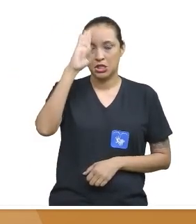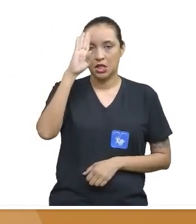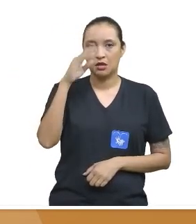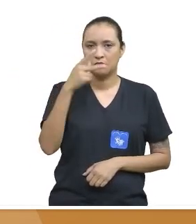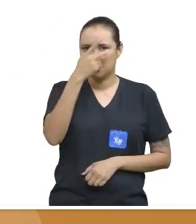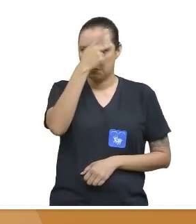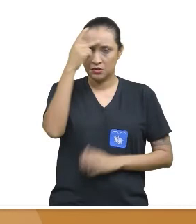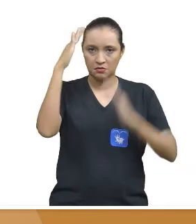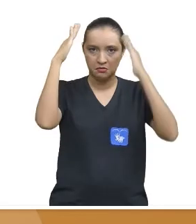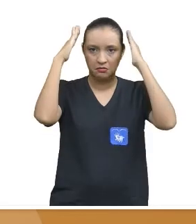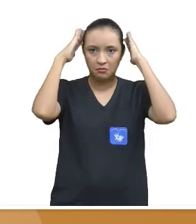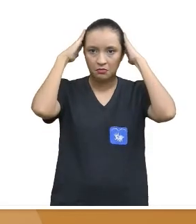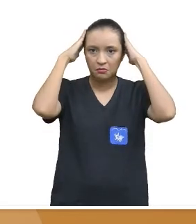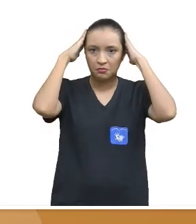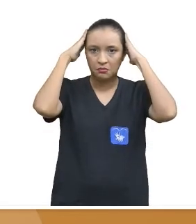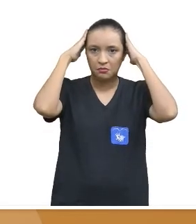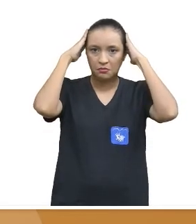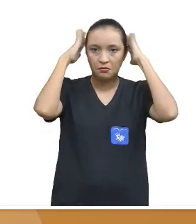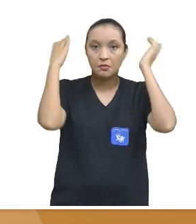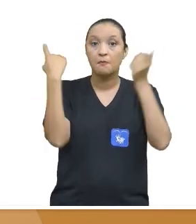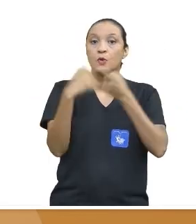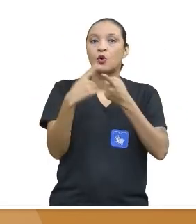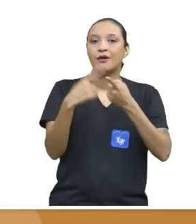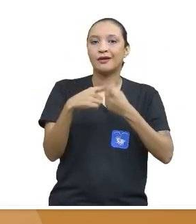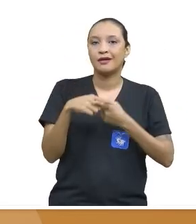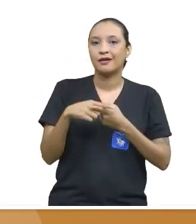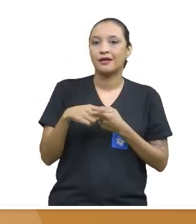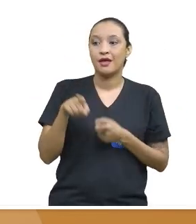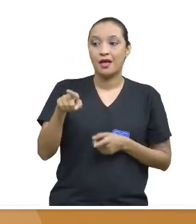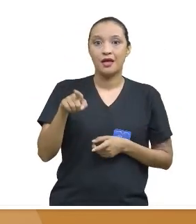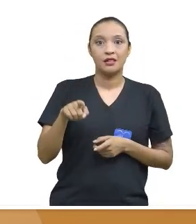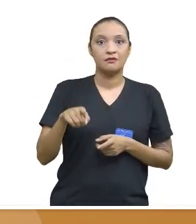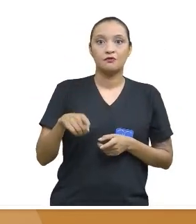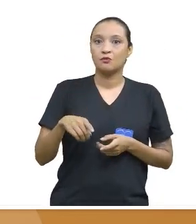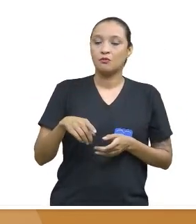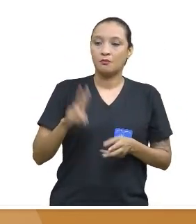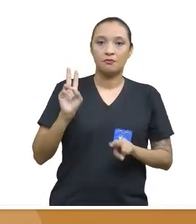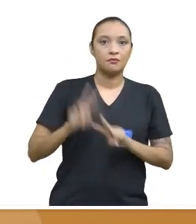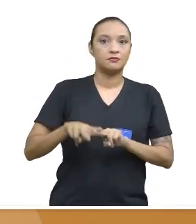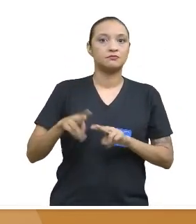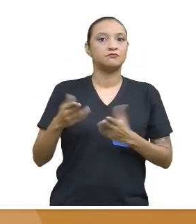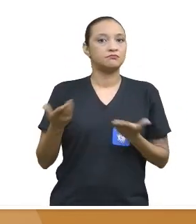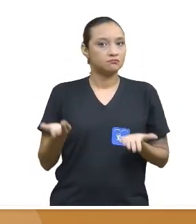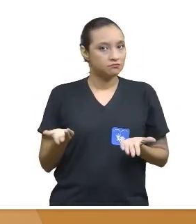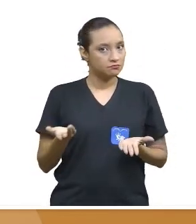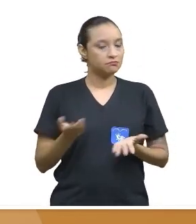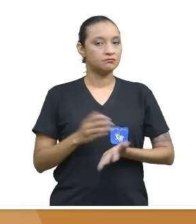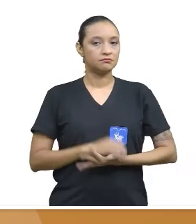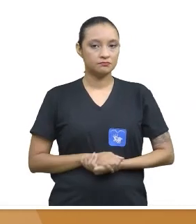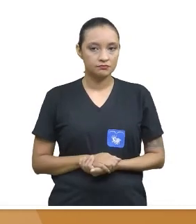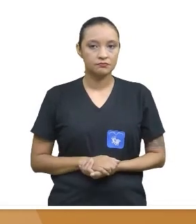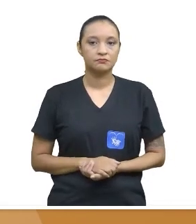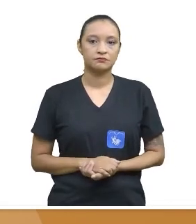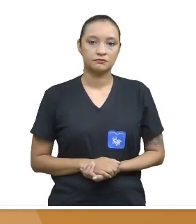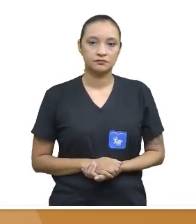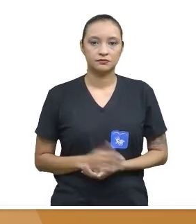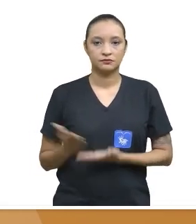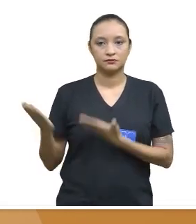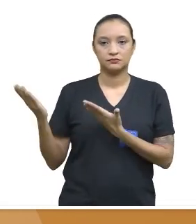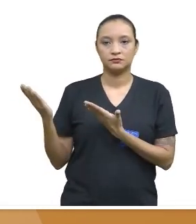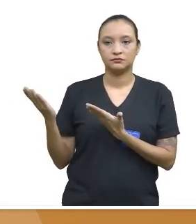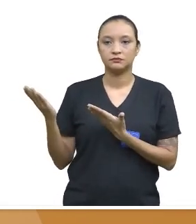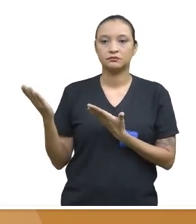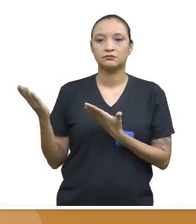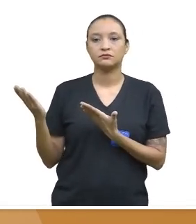cabeça, isso quer dizer o quê? Que essas pessoas foram autuadas. Não é verdade? É a atitude que demonstra nessa